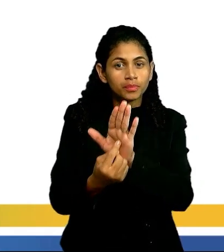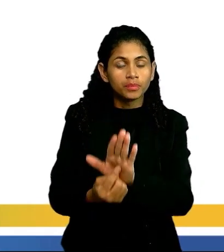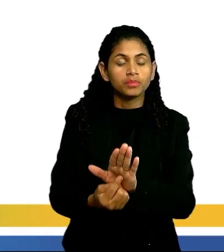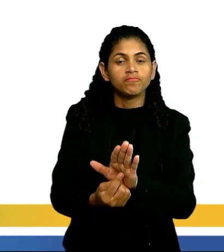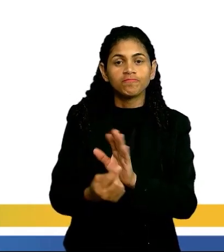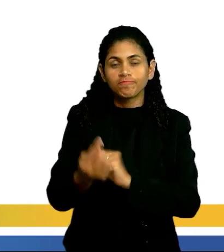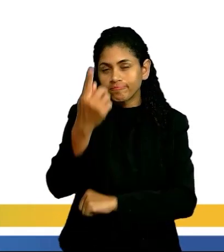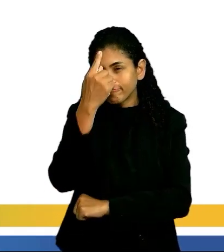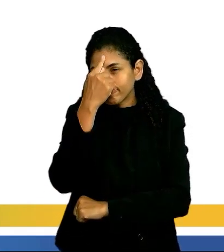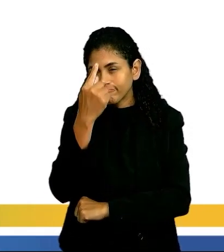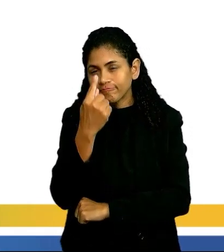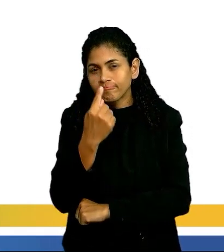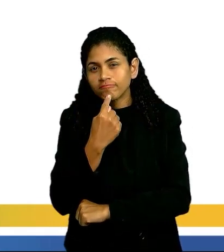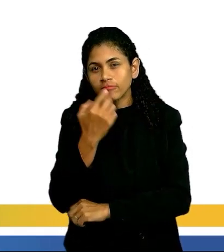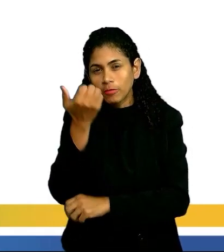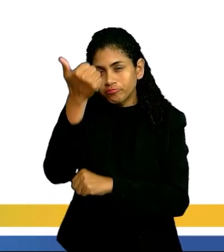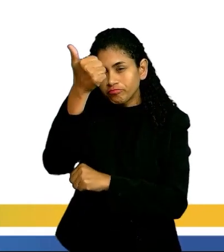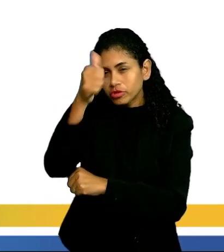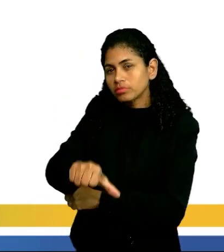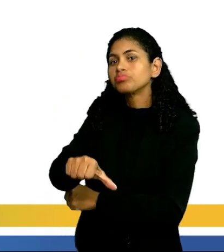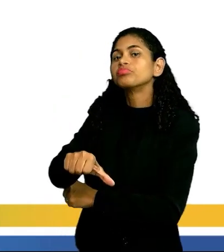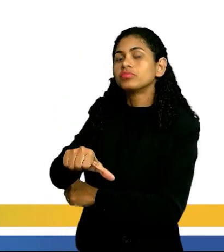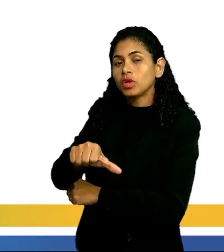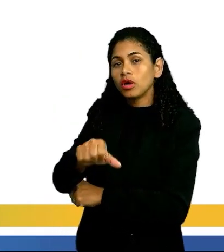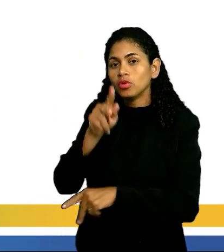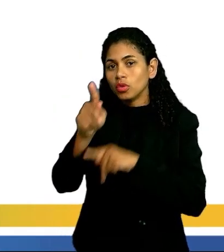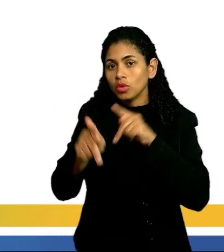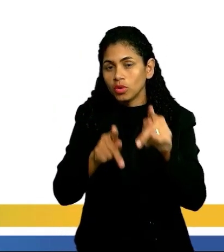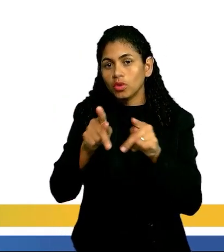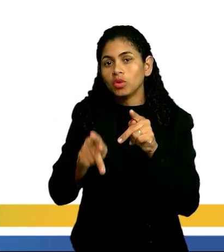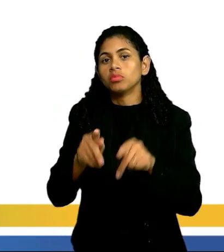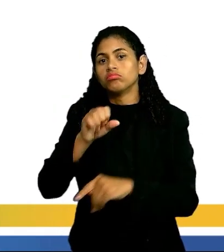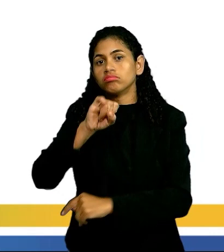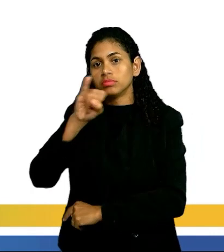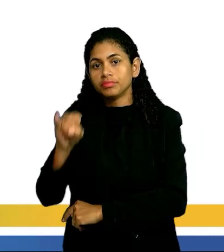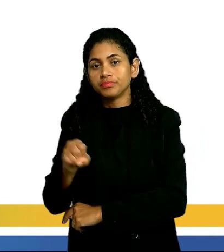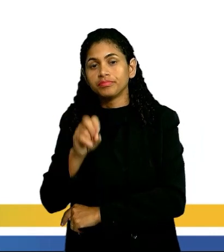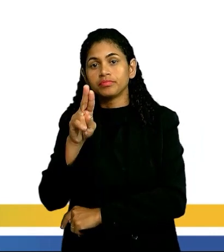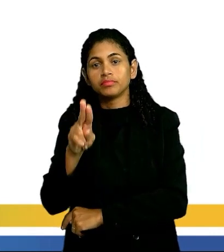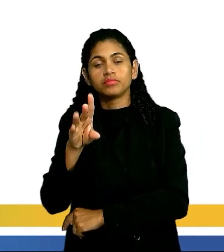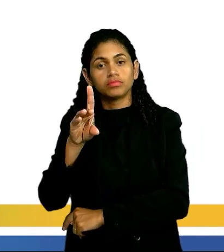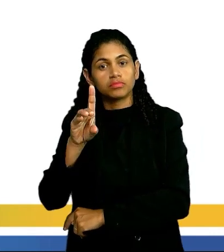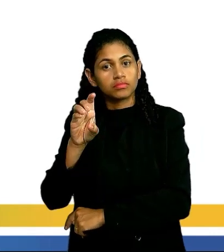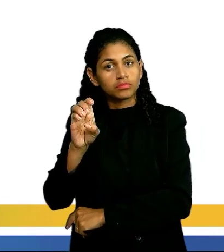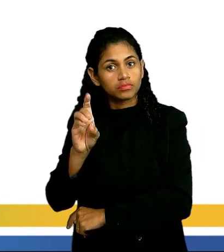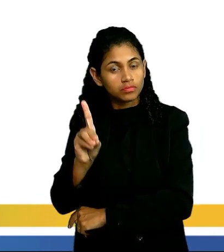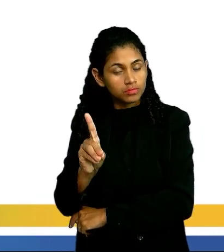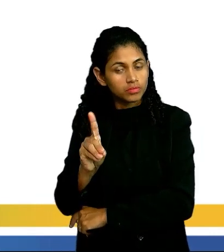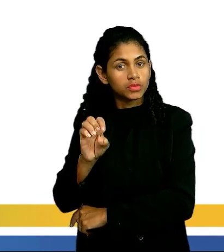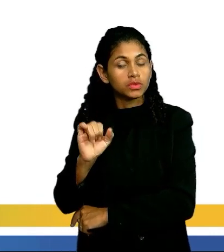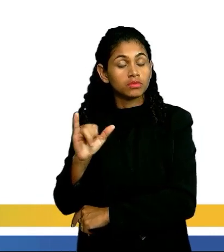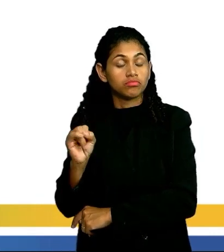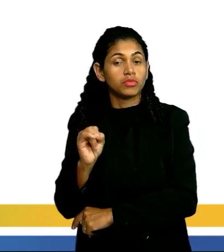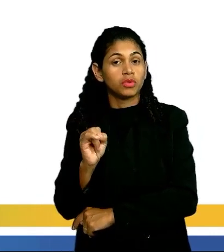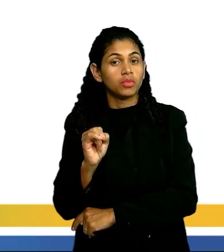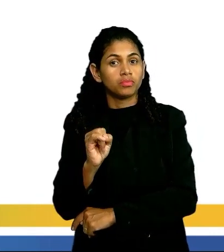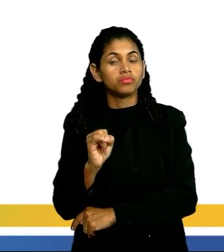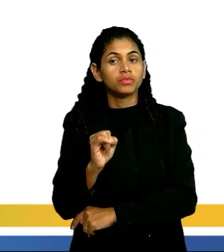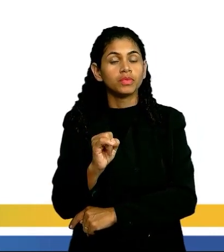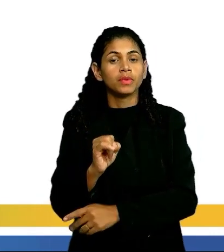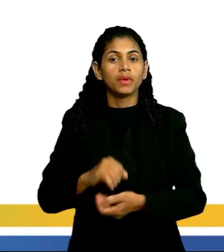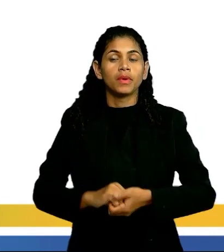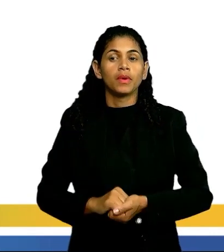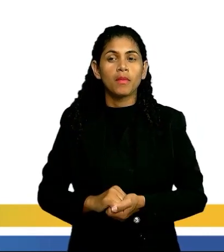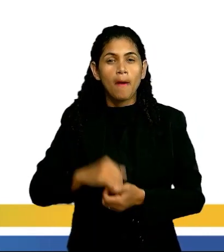uma imagem, né, negativa do povo judeu para justificar o que o Hitler iria fazer no futuro, né,